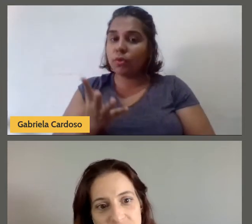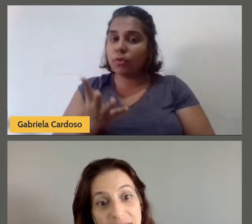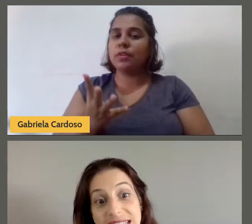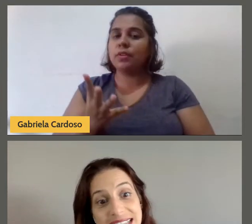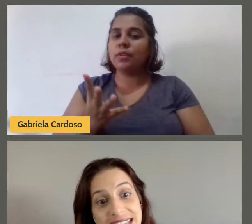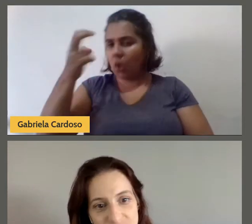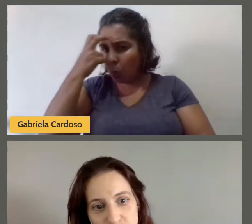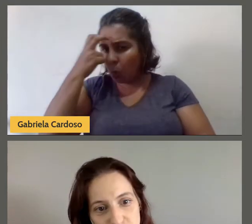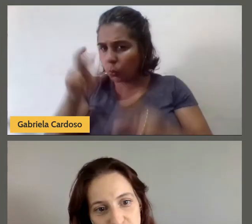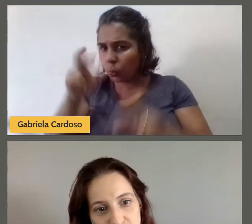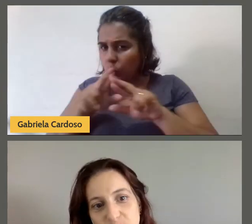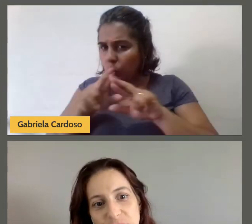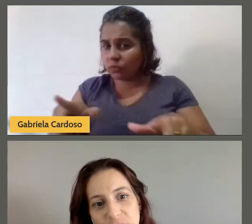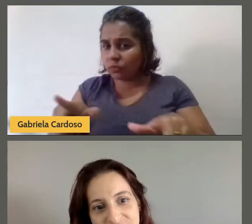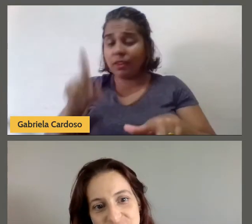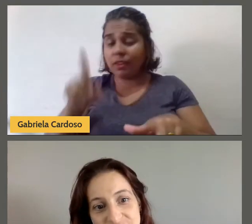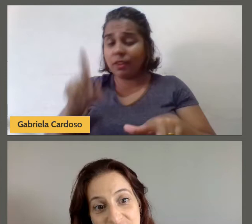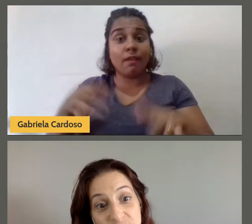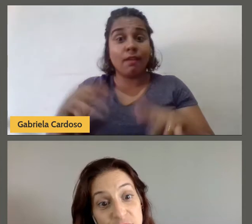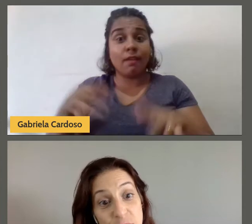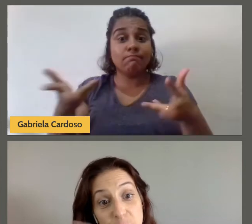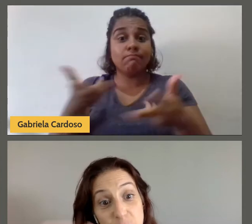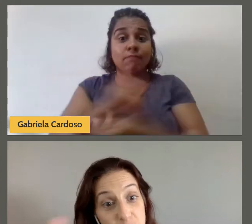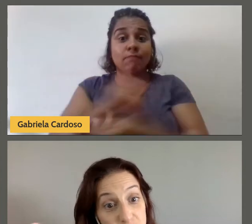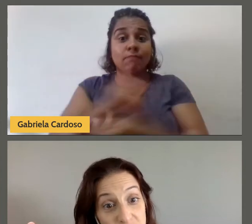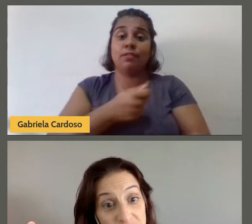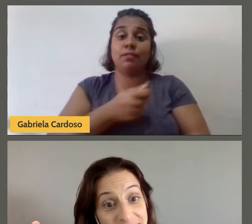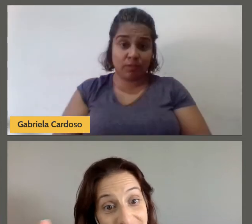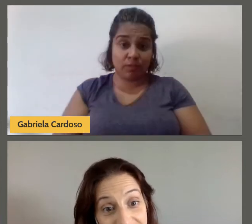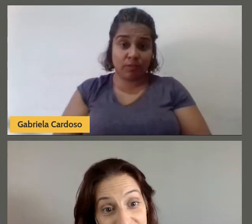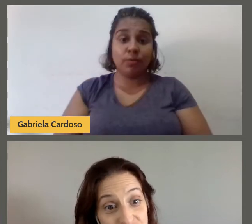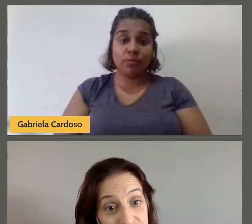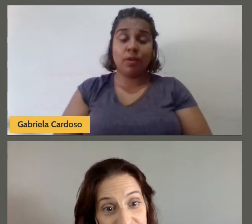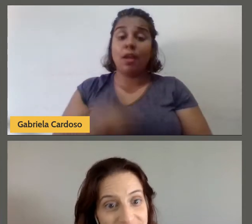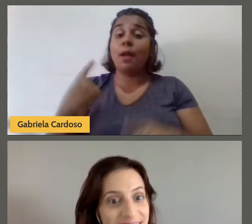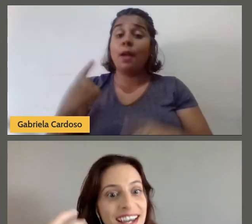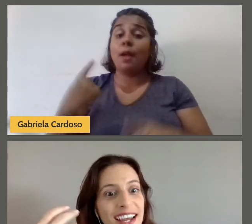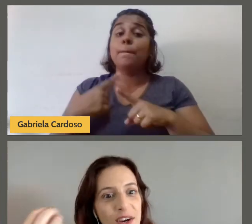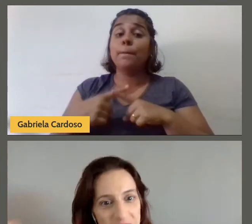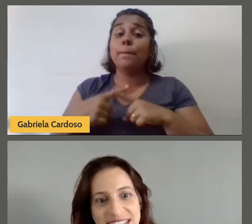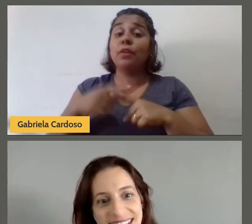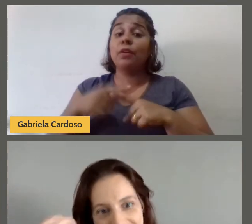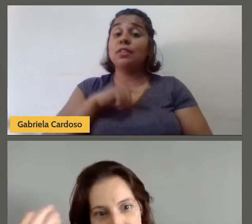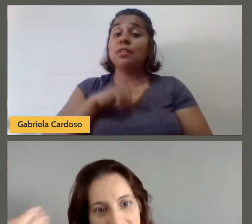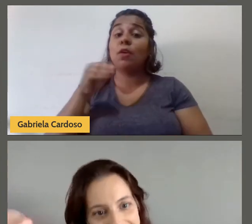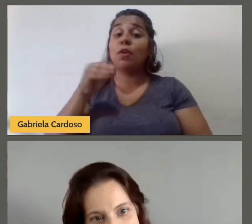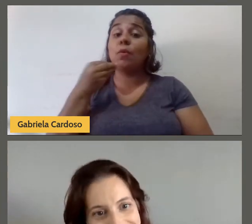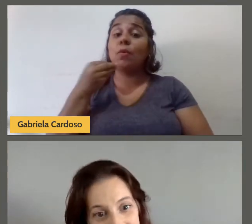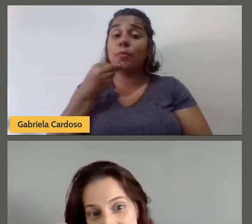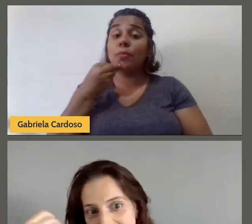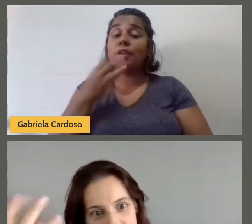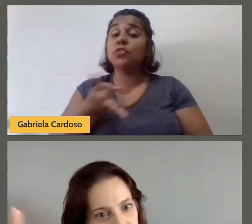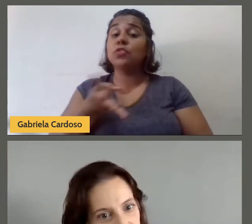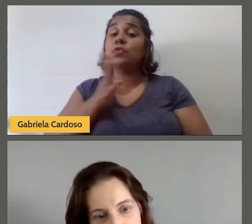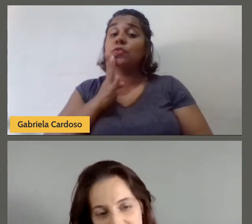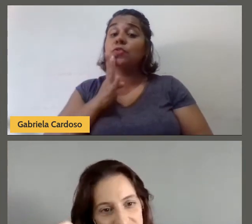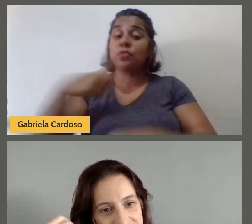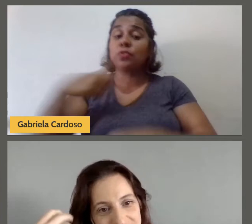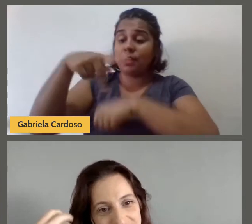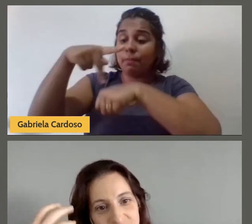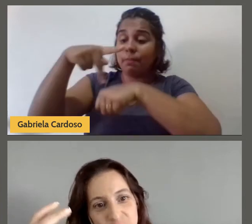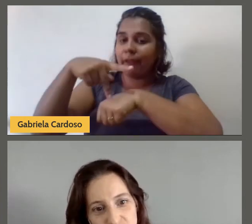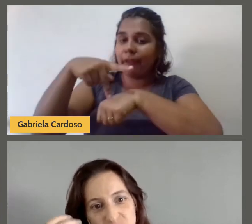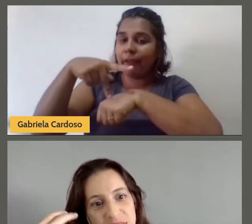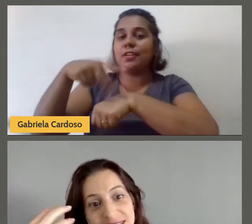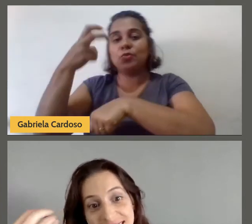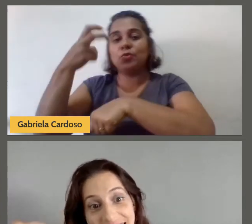uma das coisas mais ricas do mundo, porque você tem essa oportunidade de conhecer países, conhecer costumes, conhecer culturas,